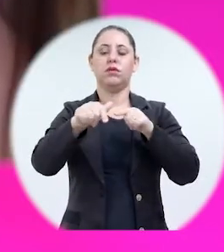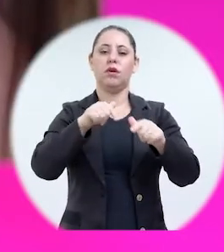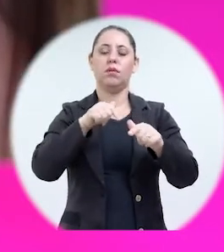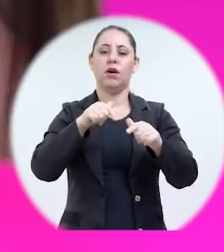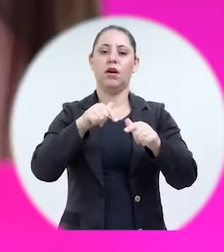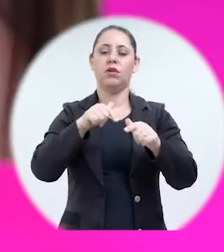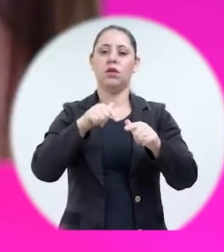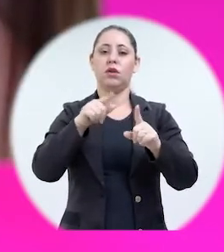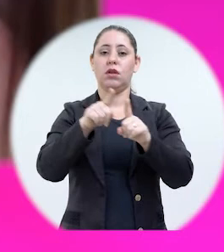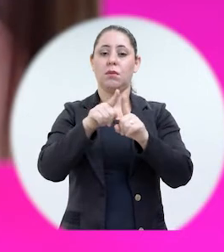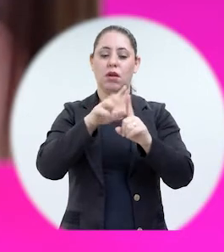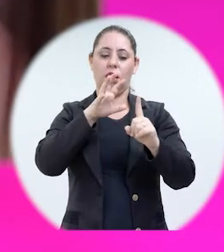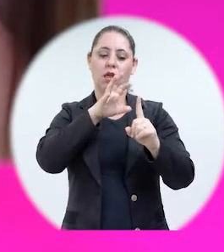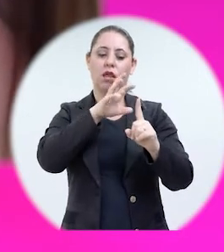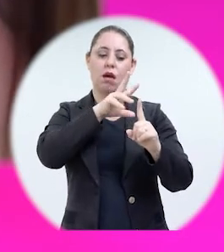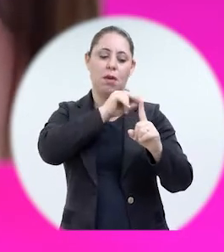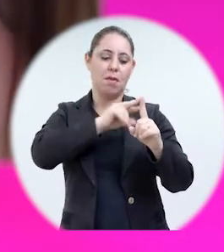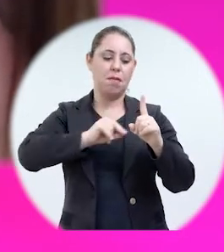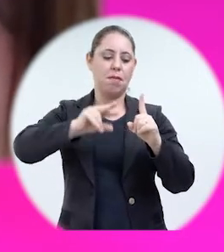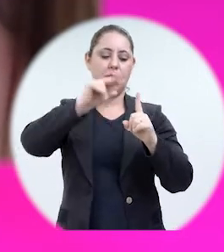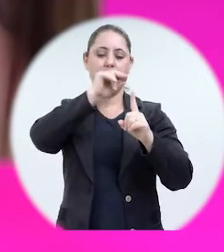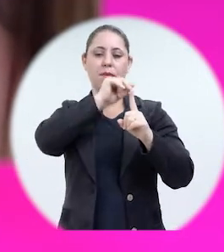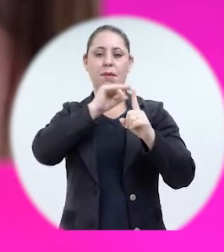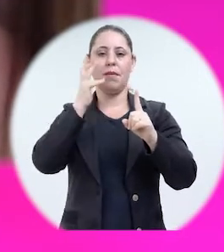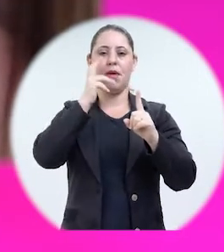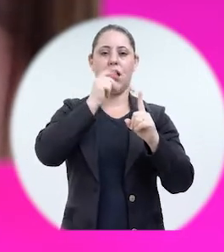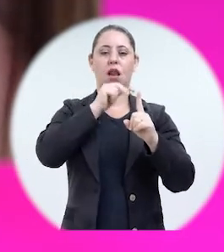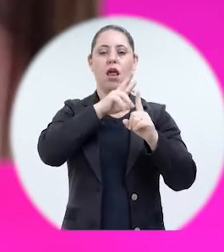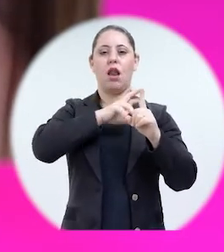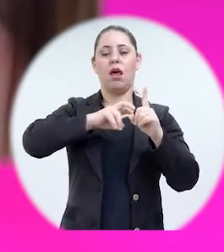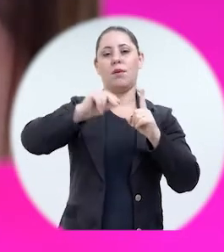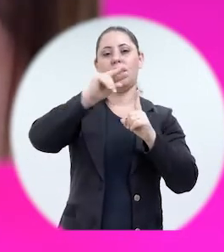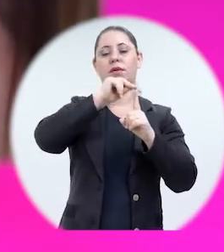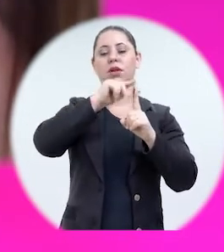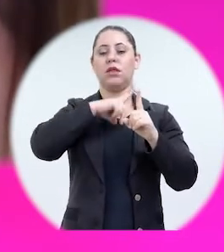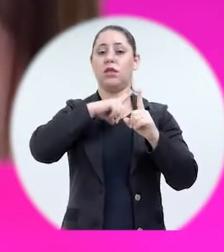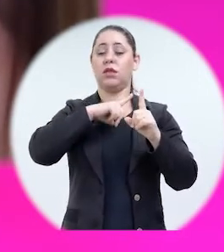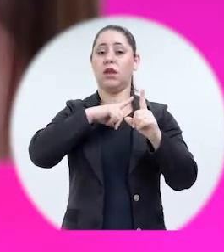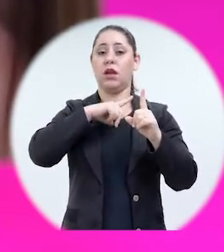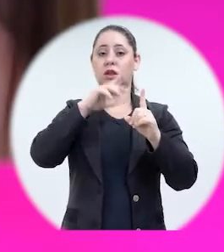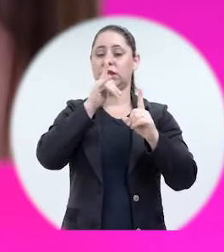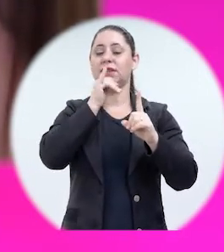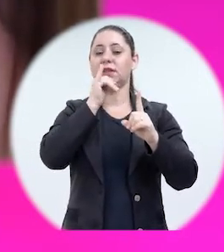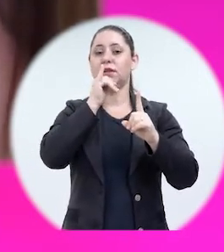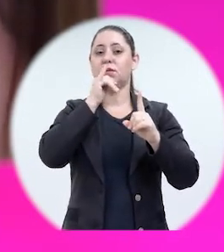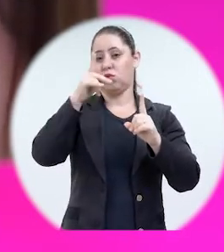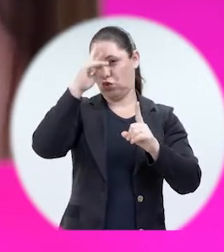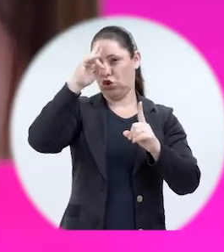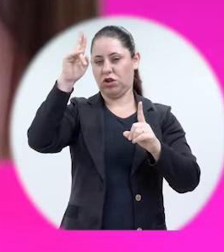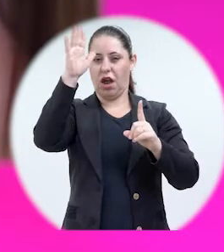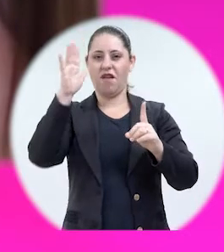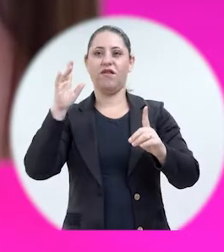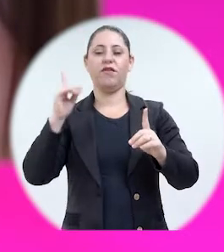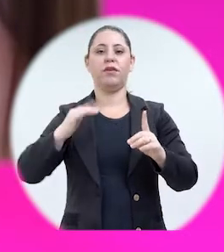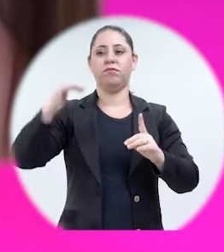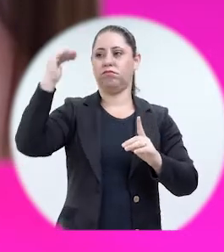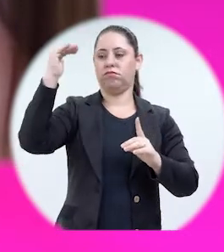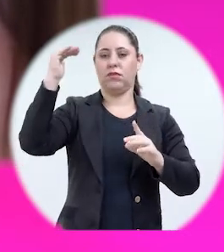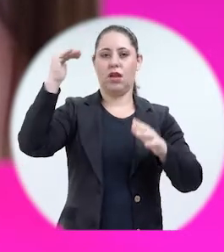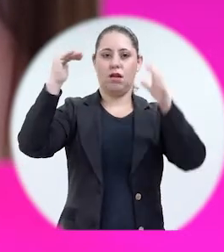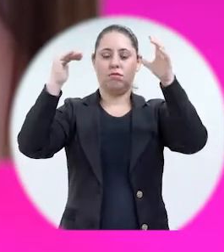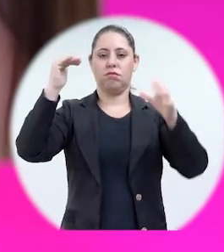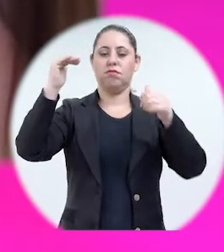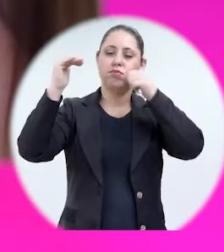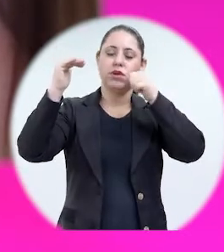do trabalho, o assédio sexual, né? Quando há essa hierarquia entre o agressor e a vítima, então é o assédio